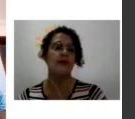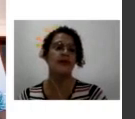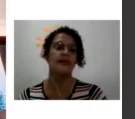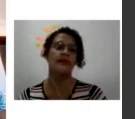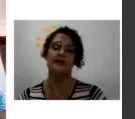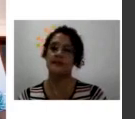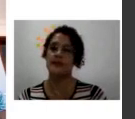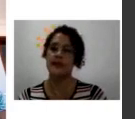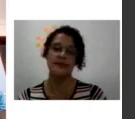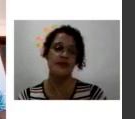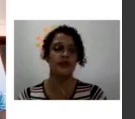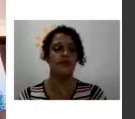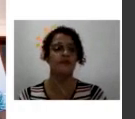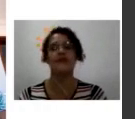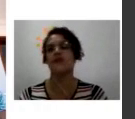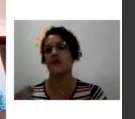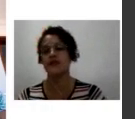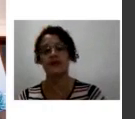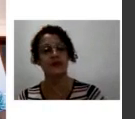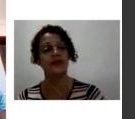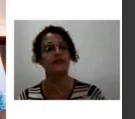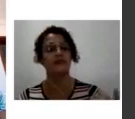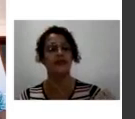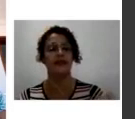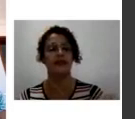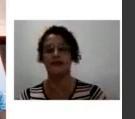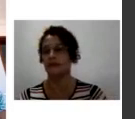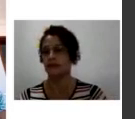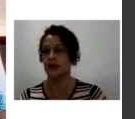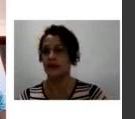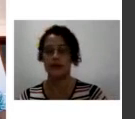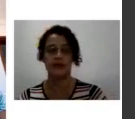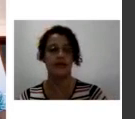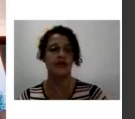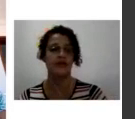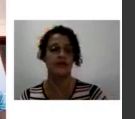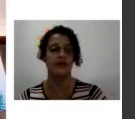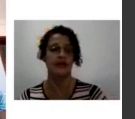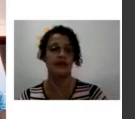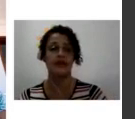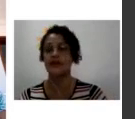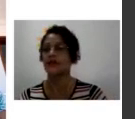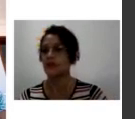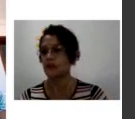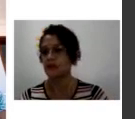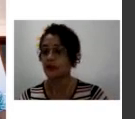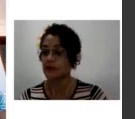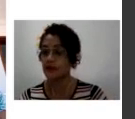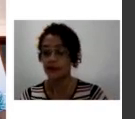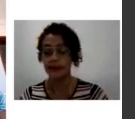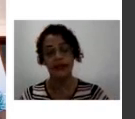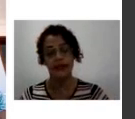turmas, de modo que os temas de direitos humanos ficou para o segundo ano, teve uma atividade de estética também